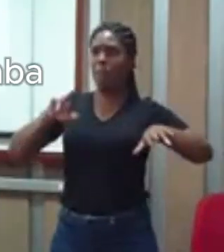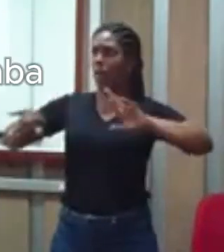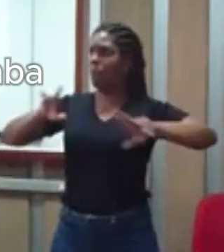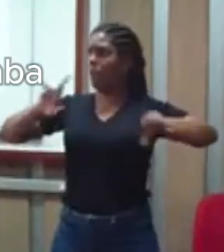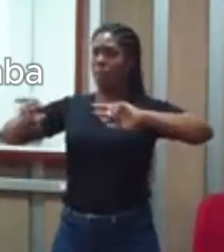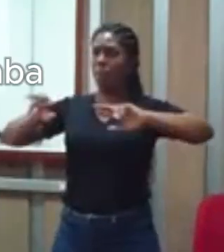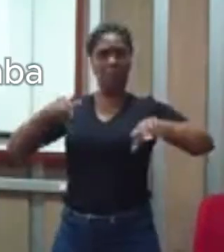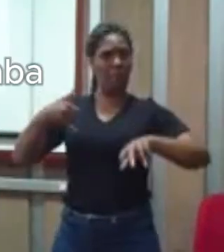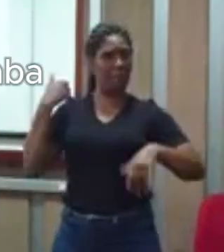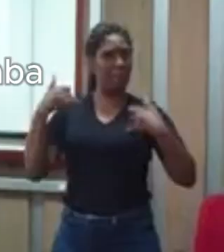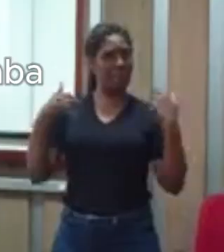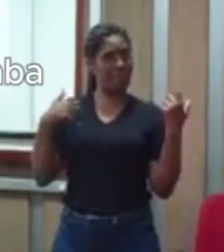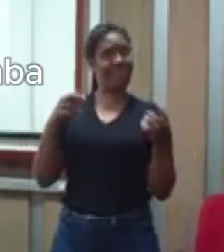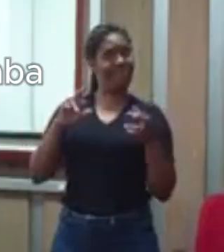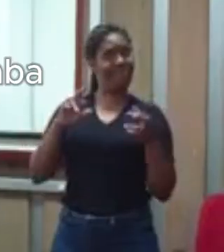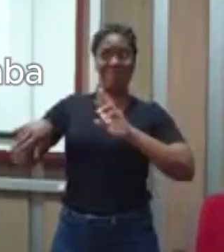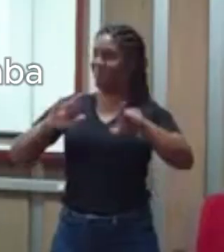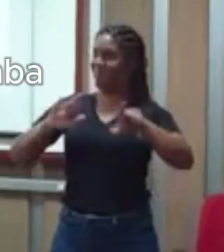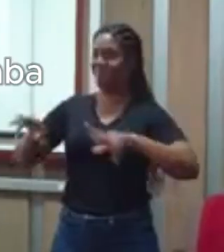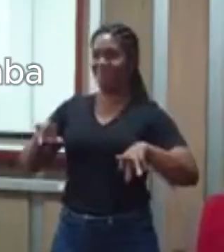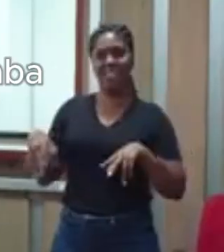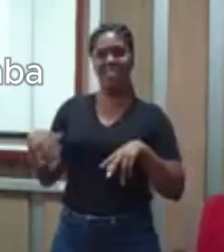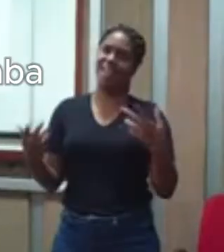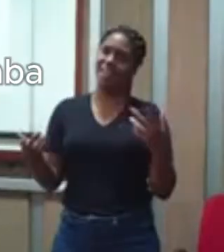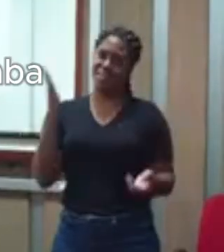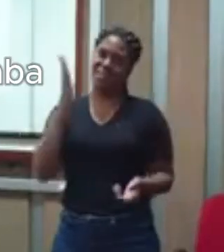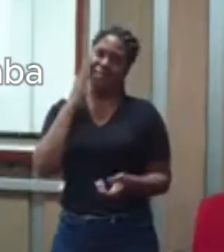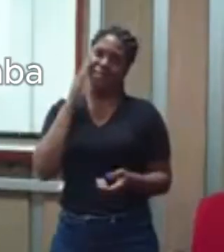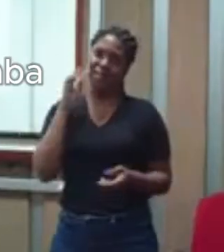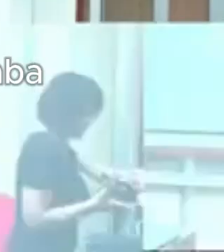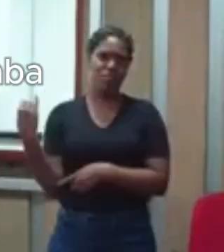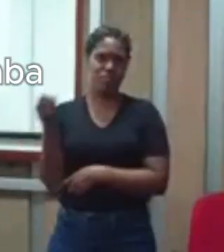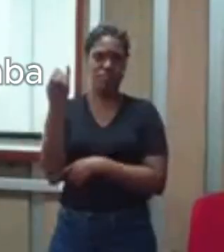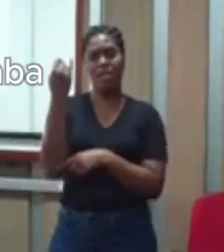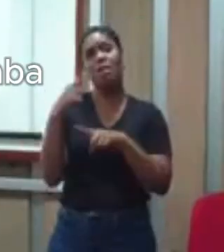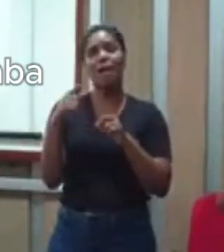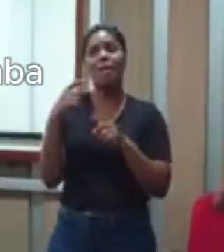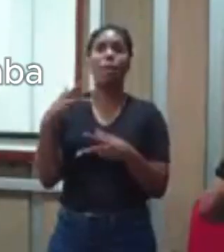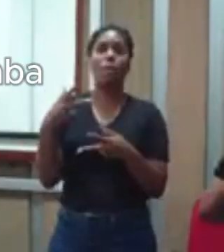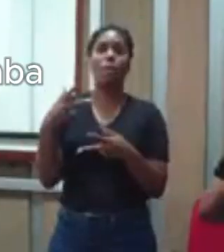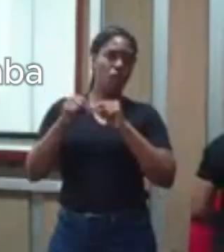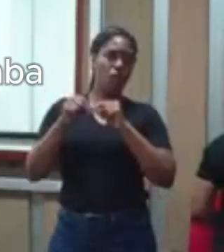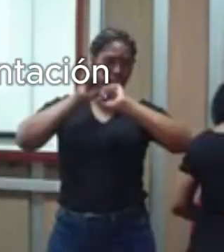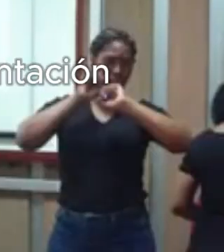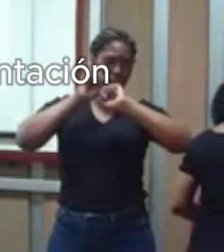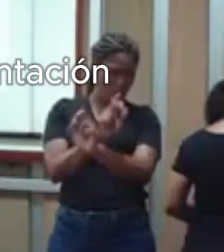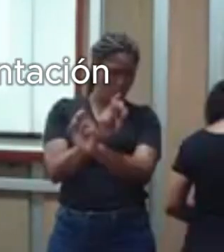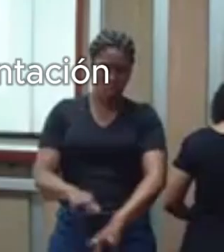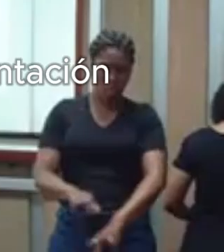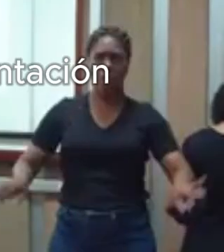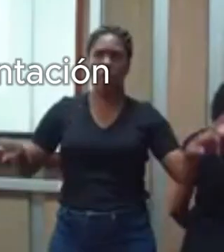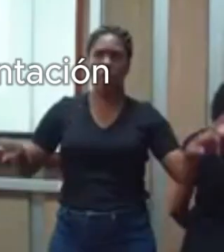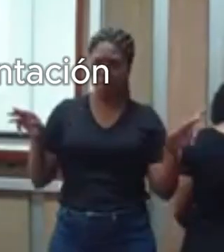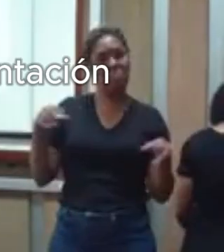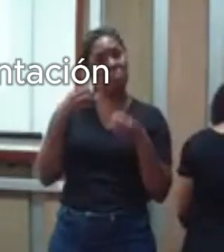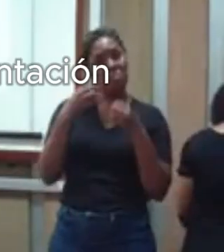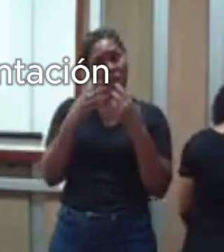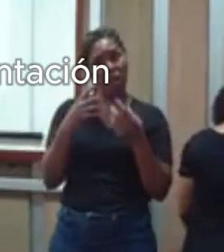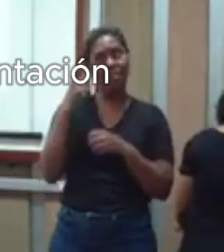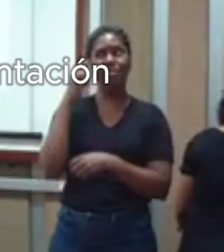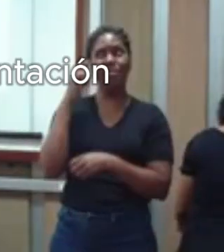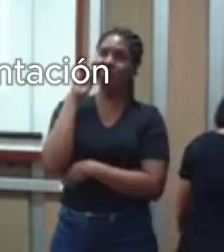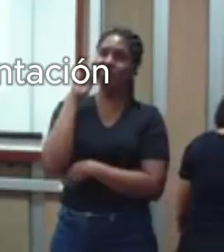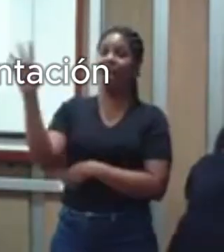sabia que era uma solenidade, mas eu vejo que está muito diverso. E é sempre um desafio quando a gente vai